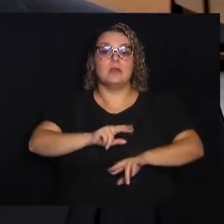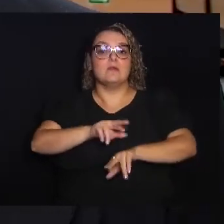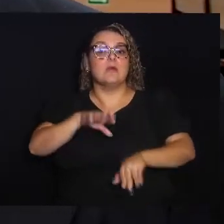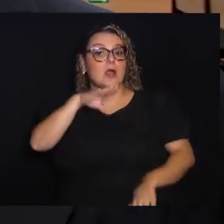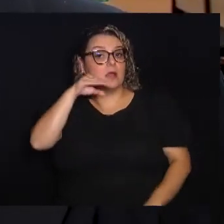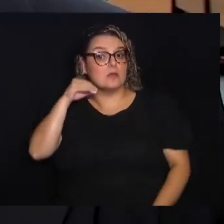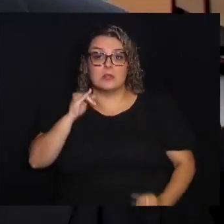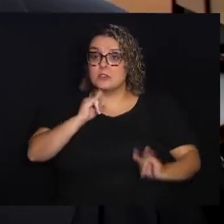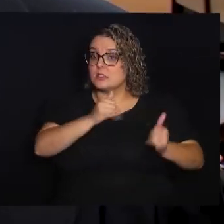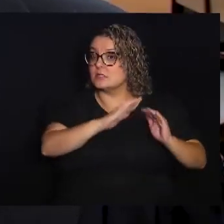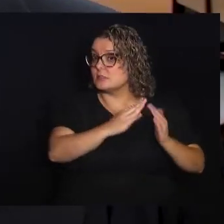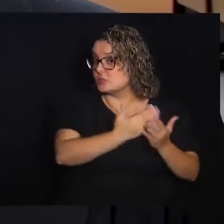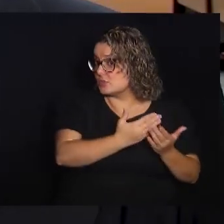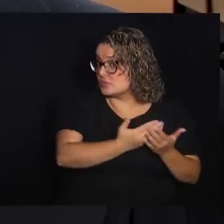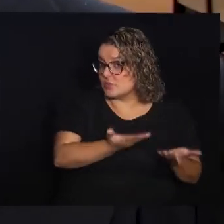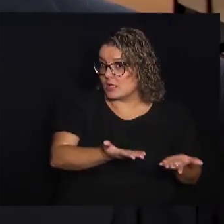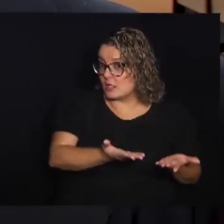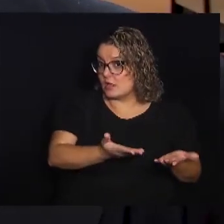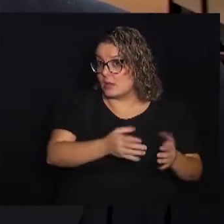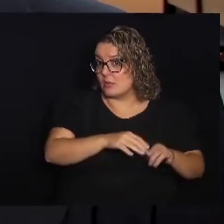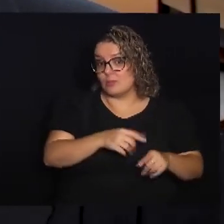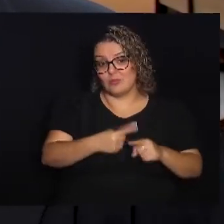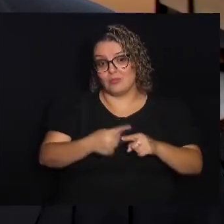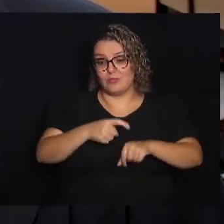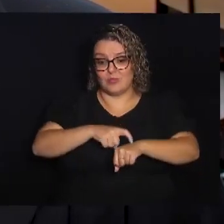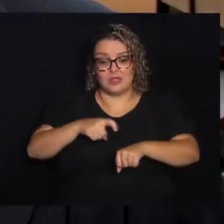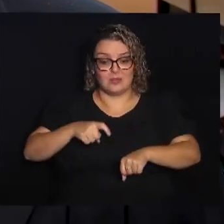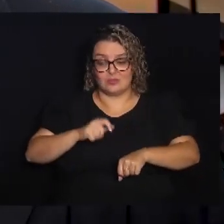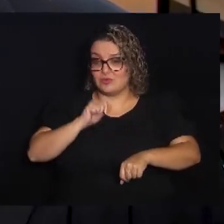muitas adolescentes, por exemplo, da escola pública.